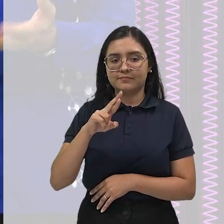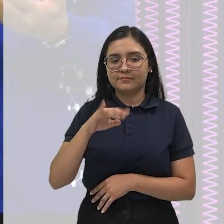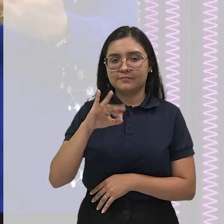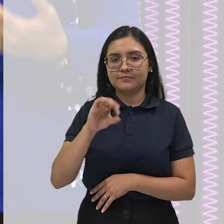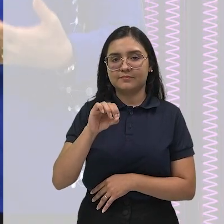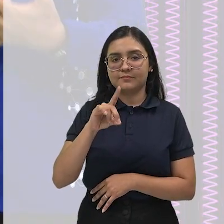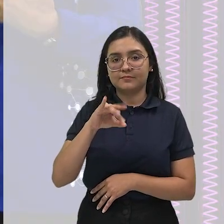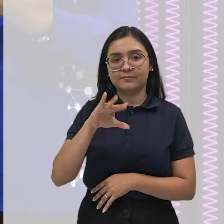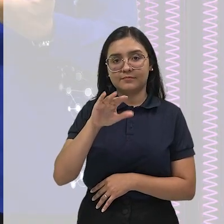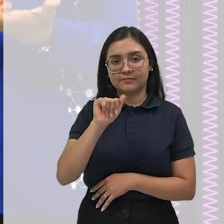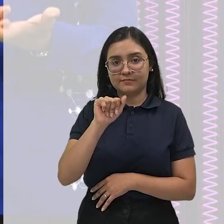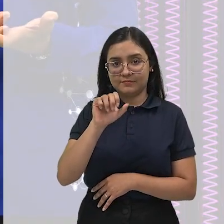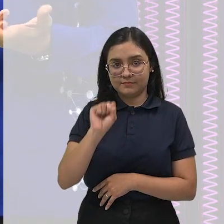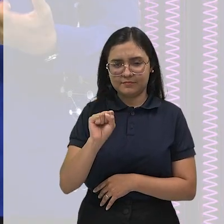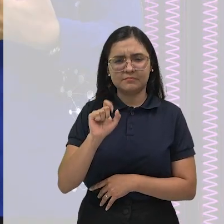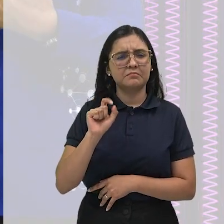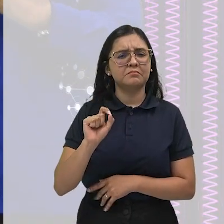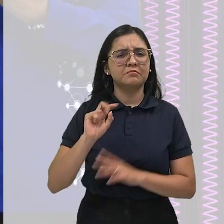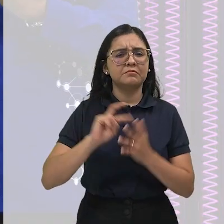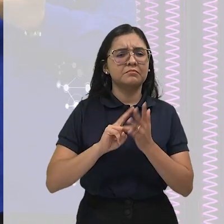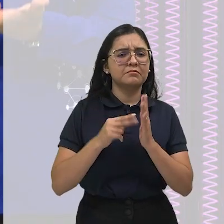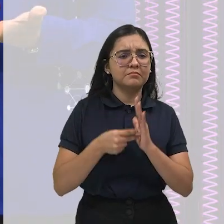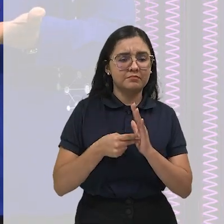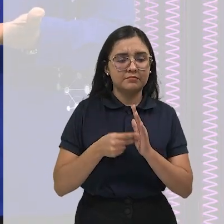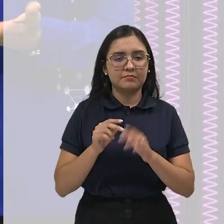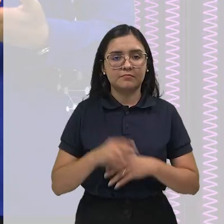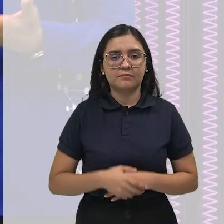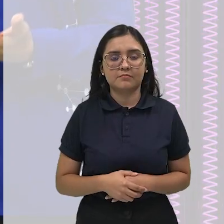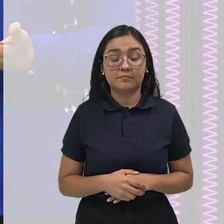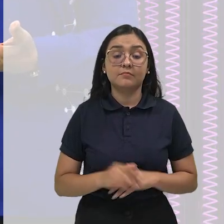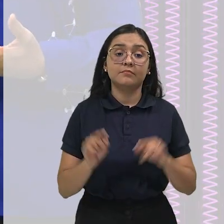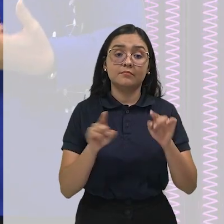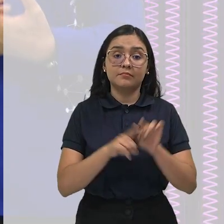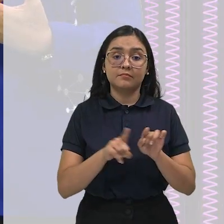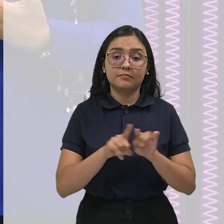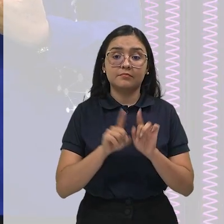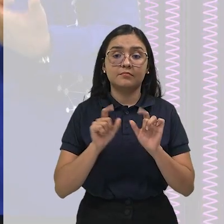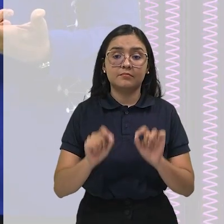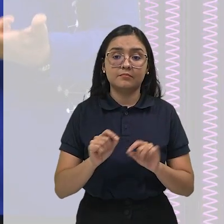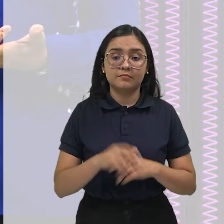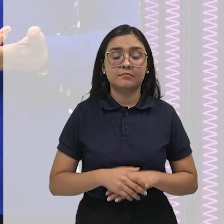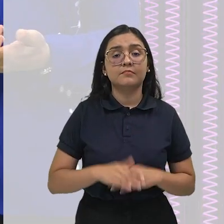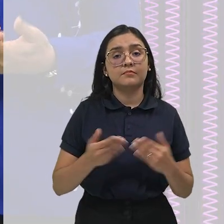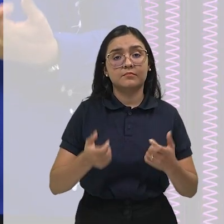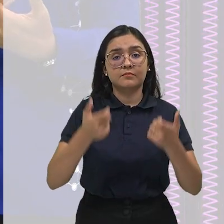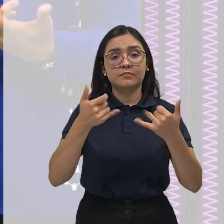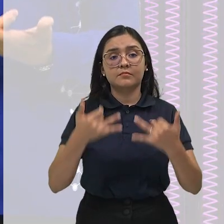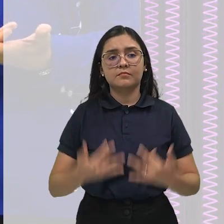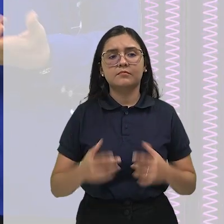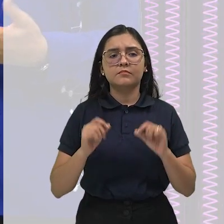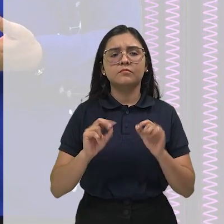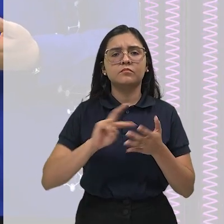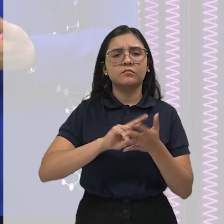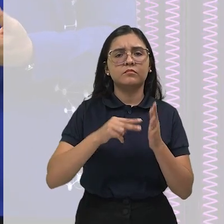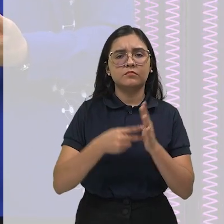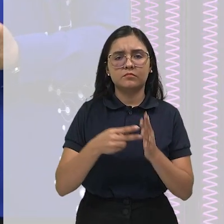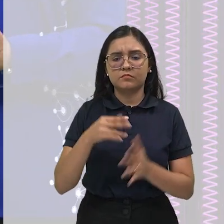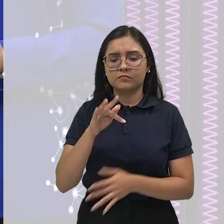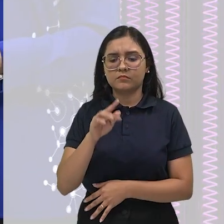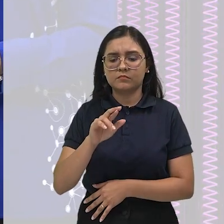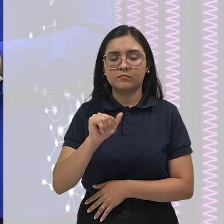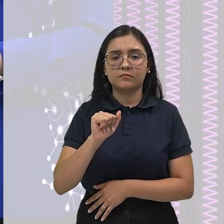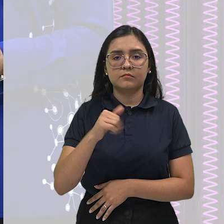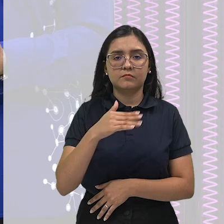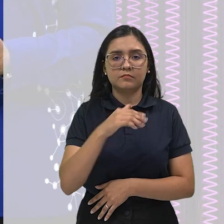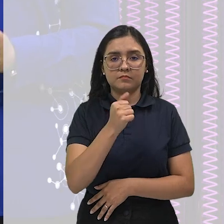é claro que para se falar de dízimas periódicas, nós automaticamente temos que também falar um pouco do que vem a ser uma